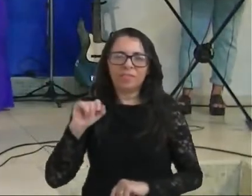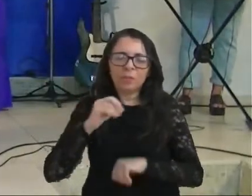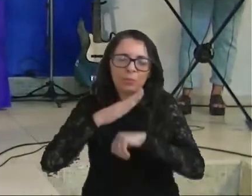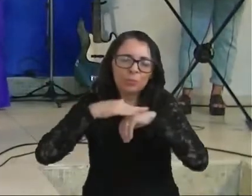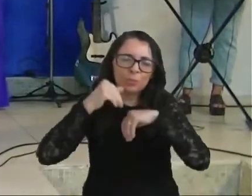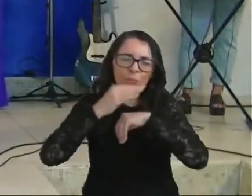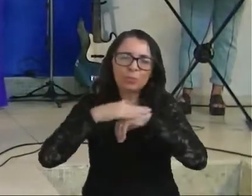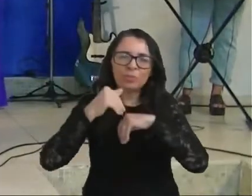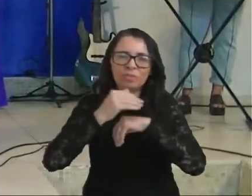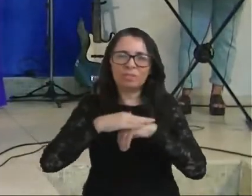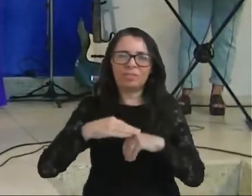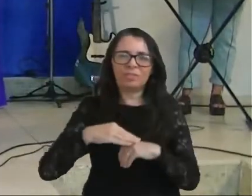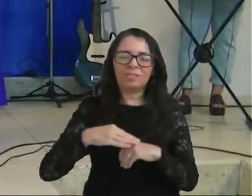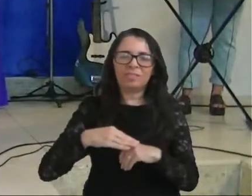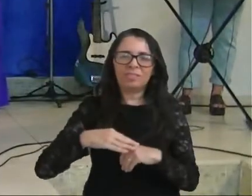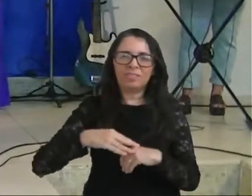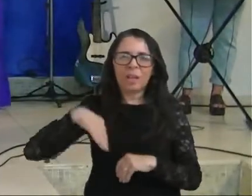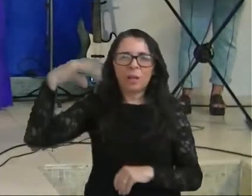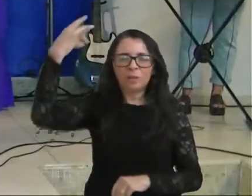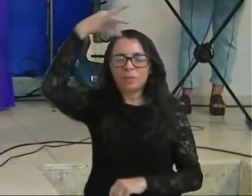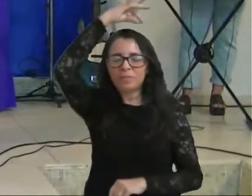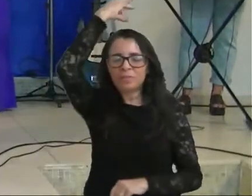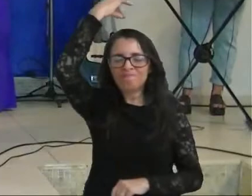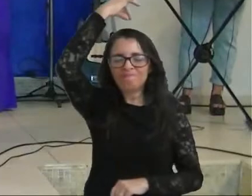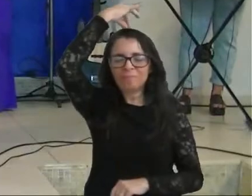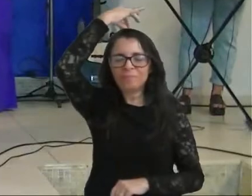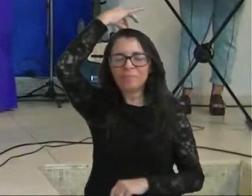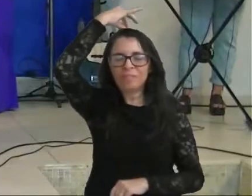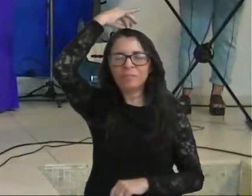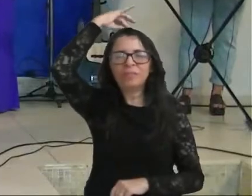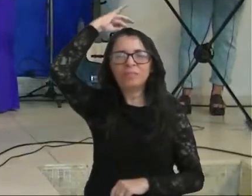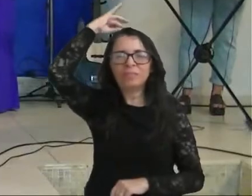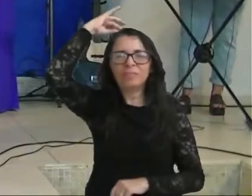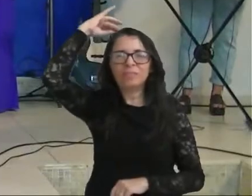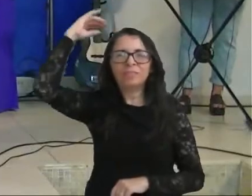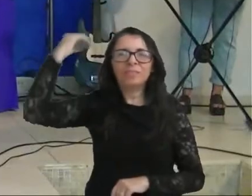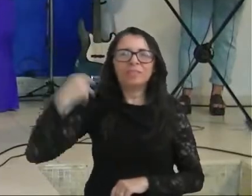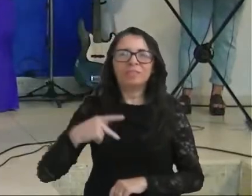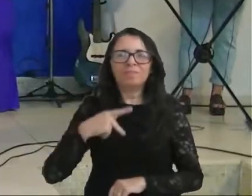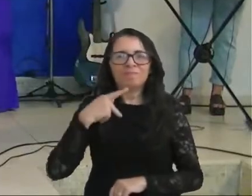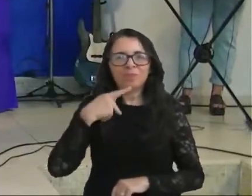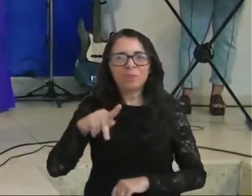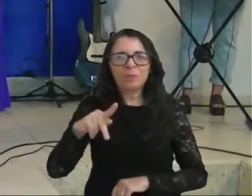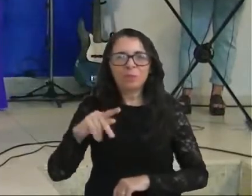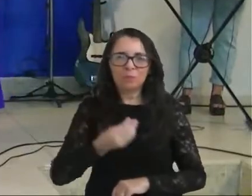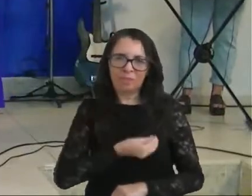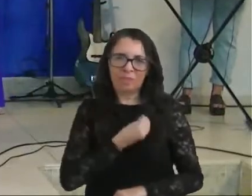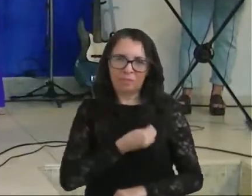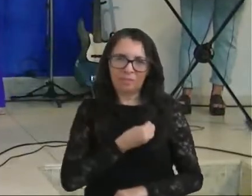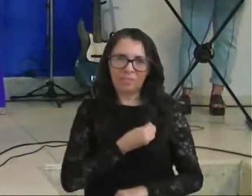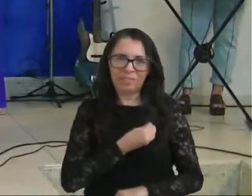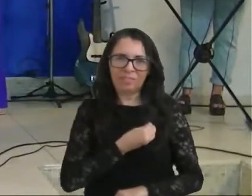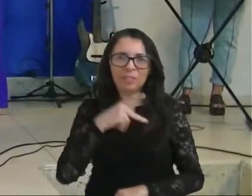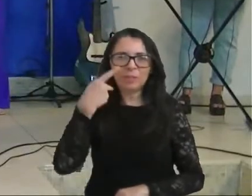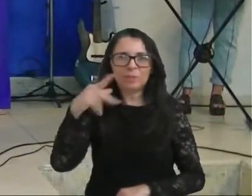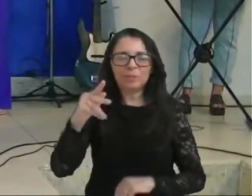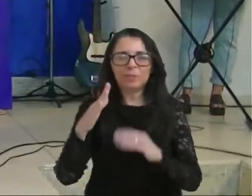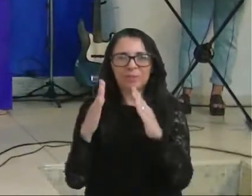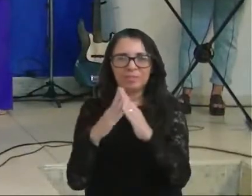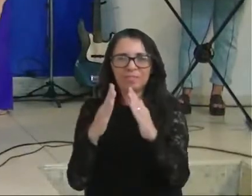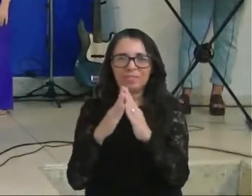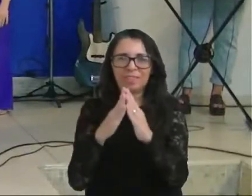esteja sobre a sua vida, sobre a sua casa, para todos sempre. E amém. E uma boa semana e um